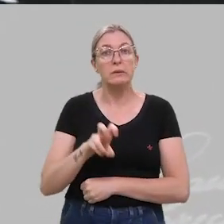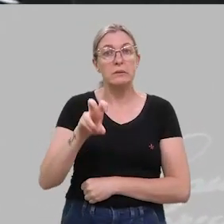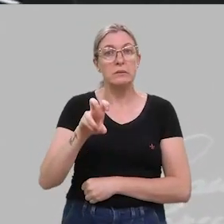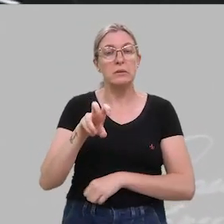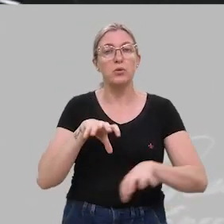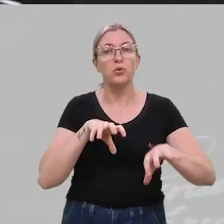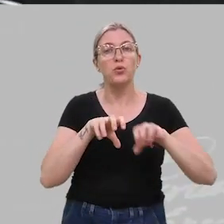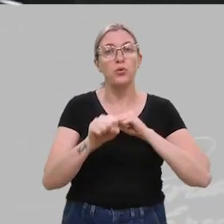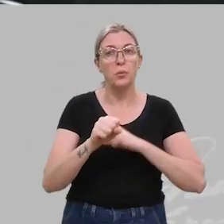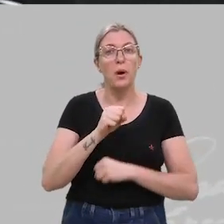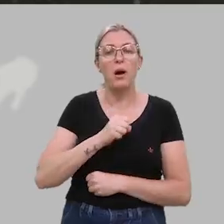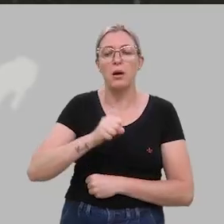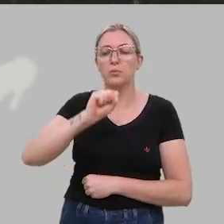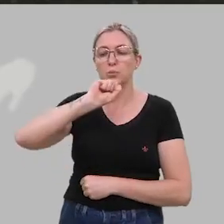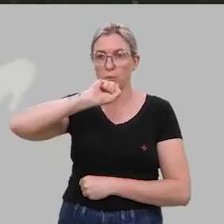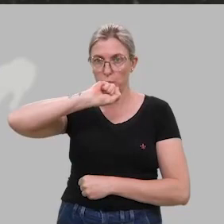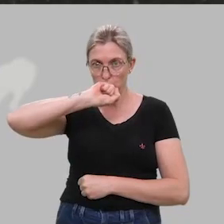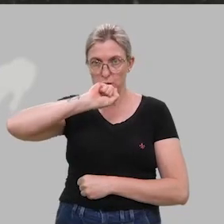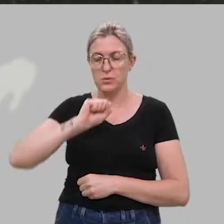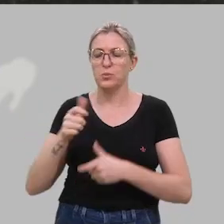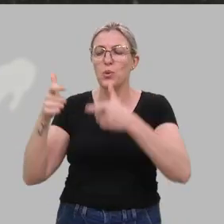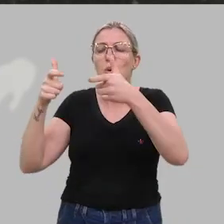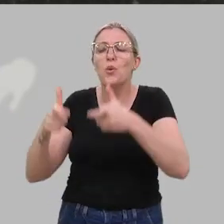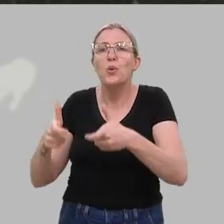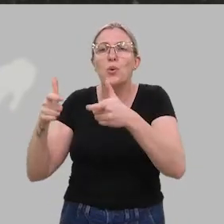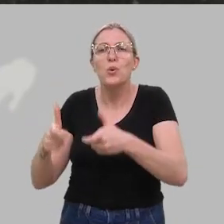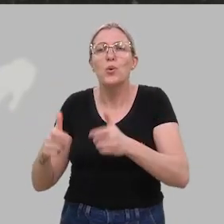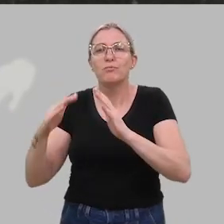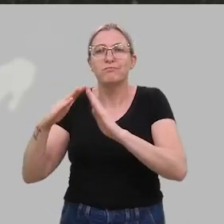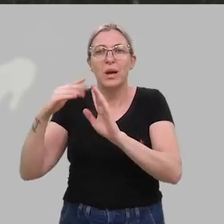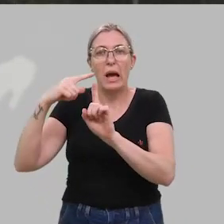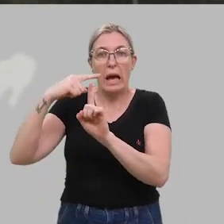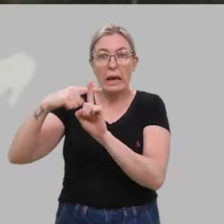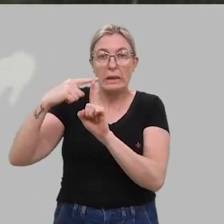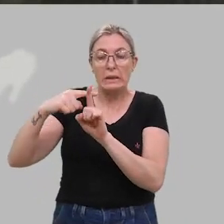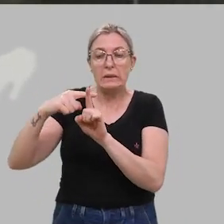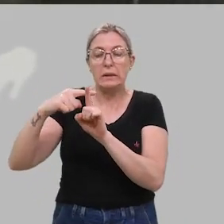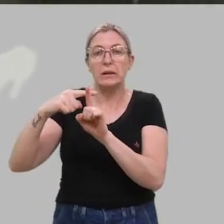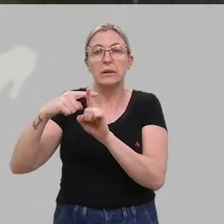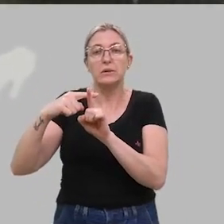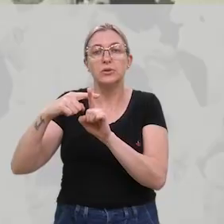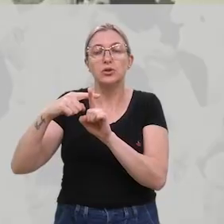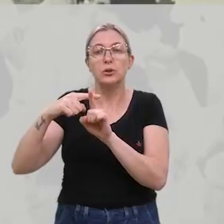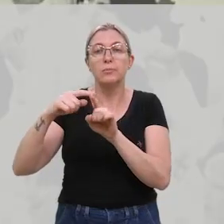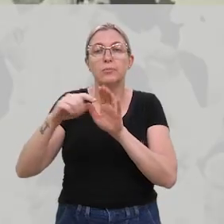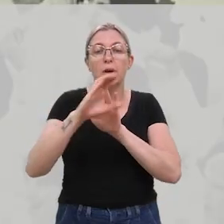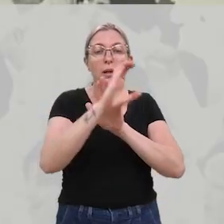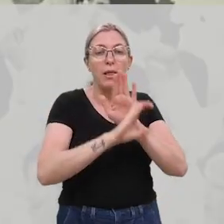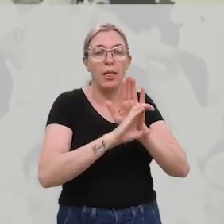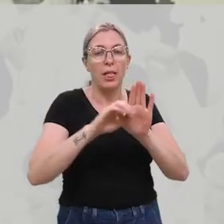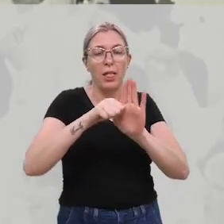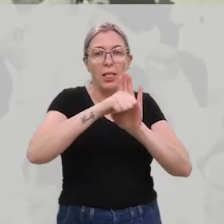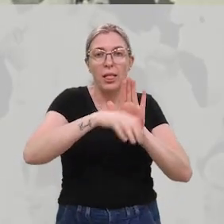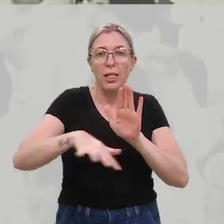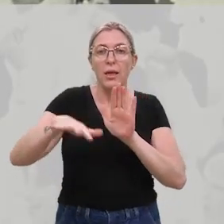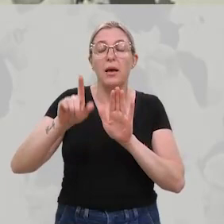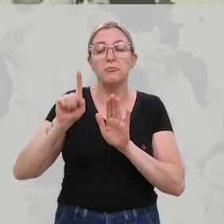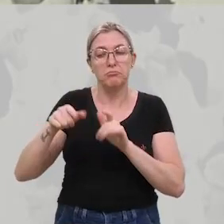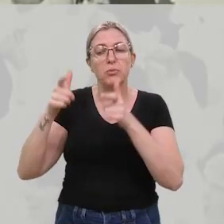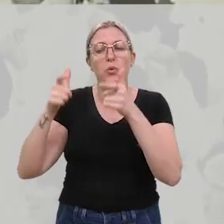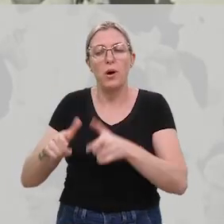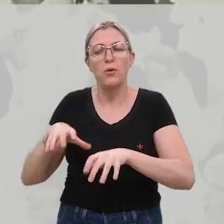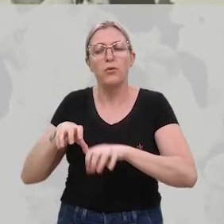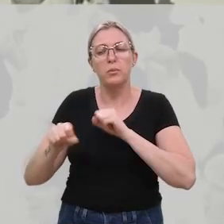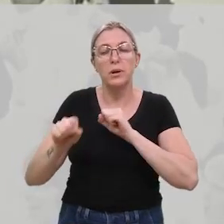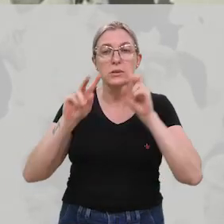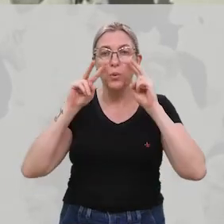a vida religiosa como sacerdotes e 5 se tornaram bispos. O local se consagrou como